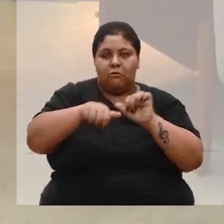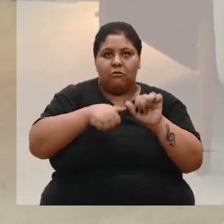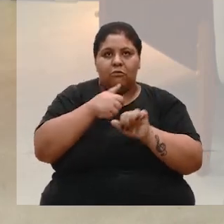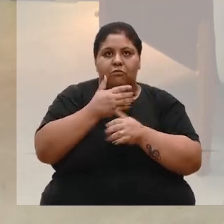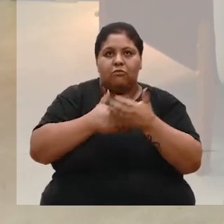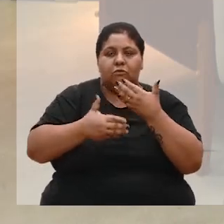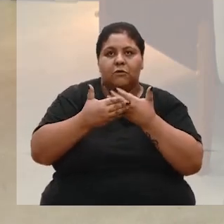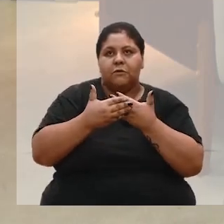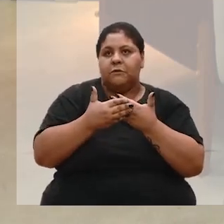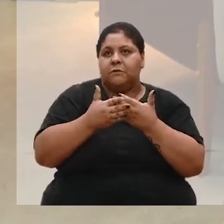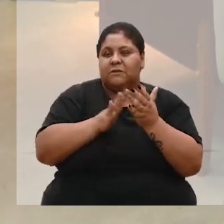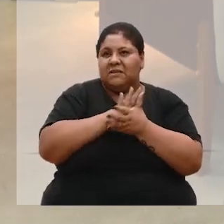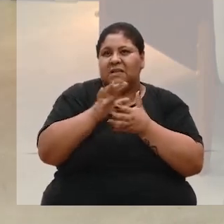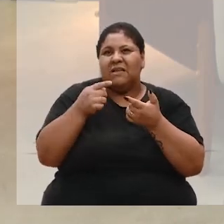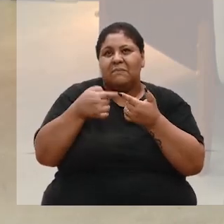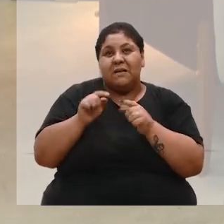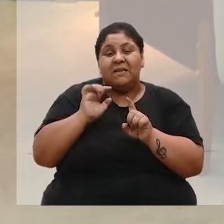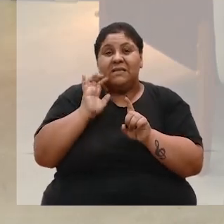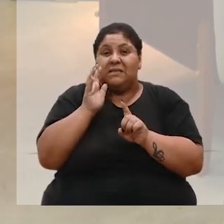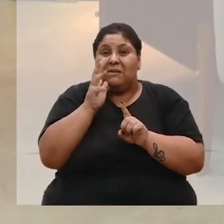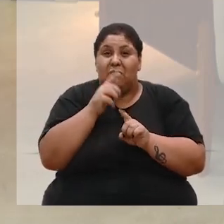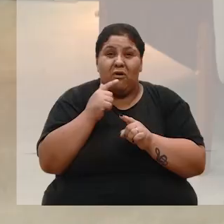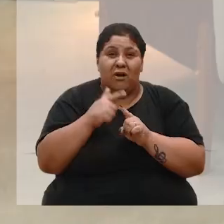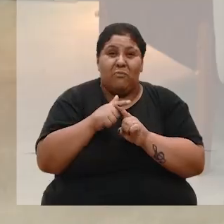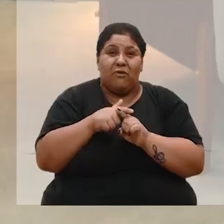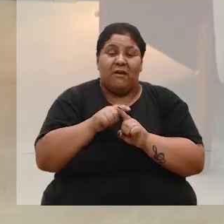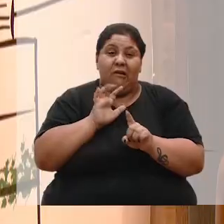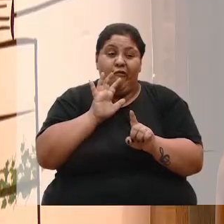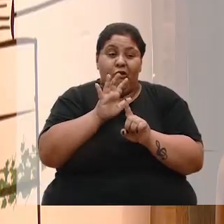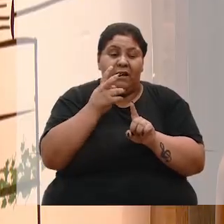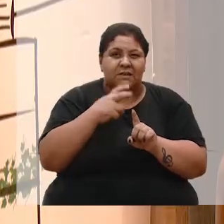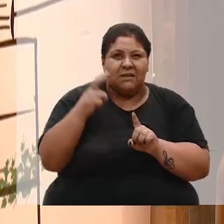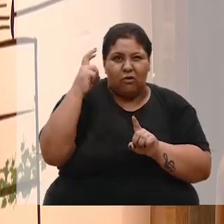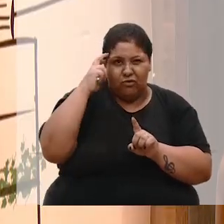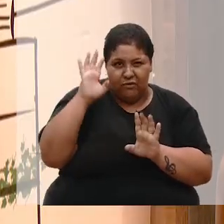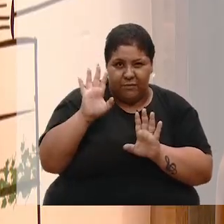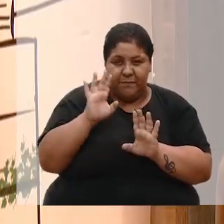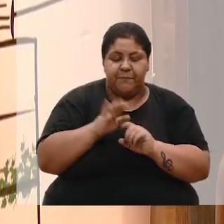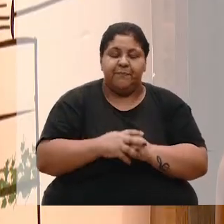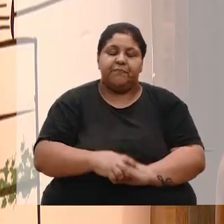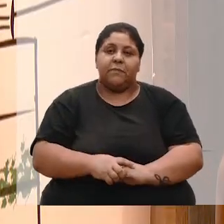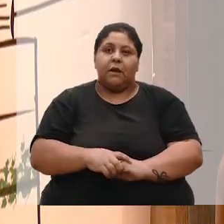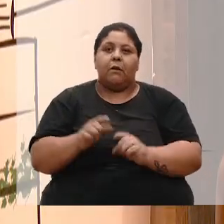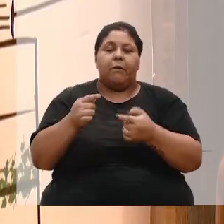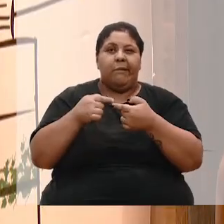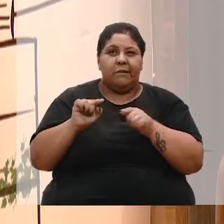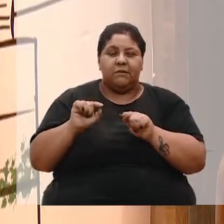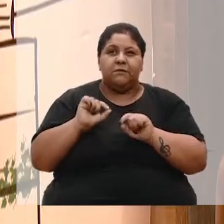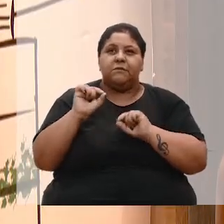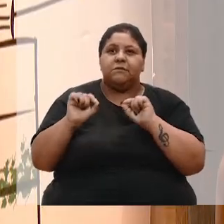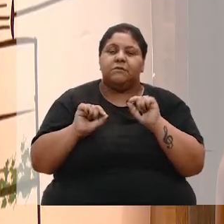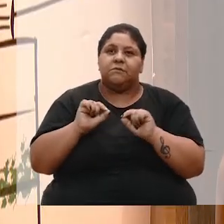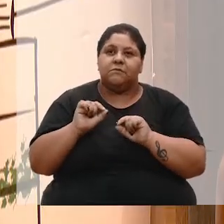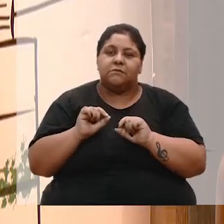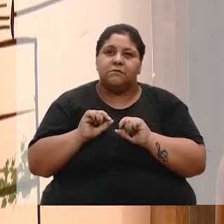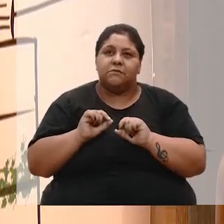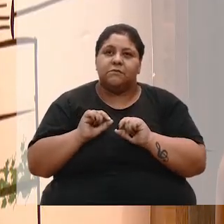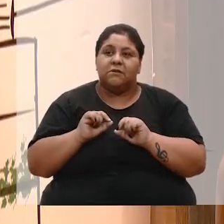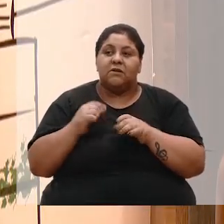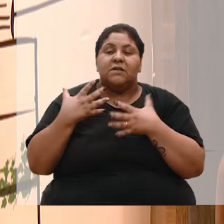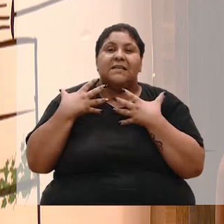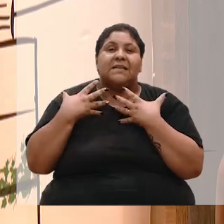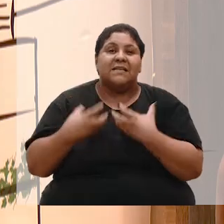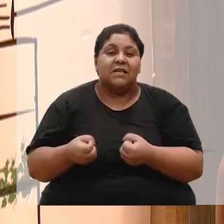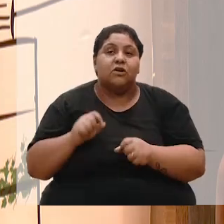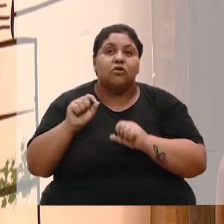pela repressão, né? Isso, pela repressão cultural, digamos assim. Mas a questão, Fábio, que eu te trago, é a questão da aceitação.